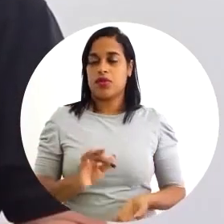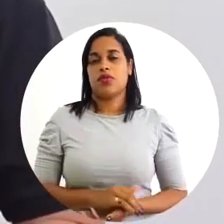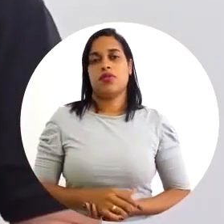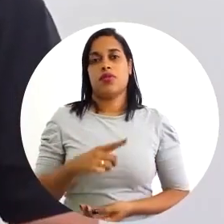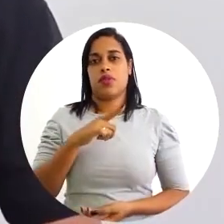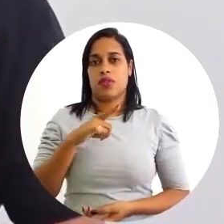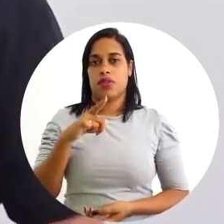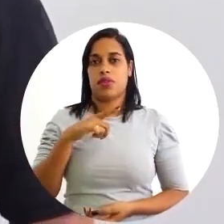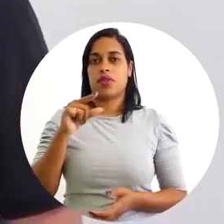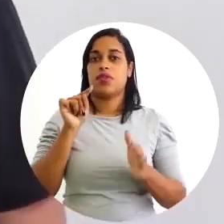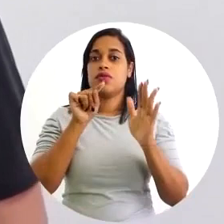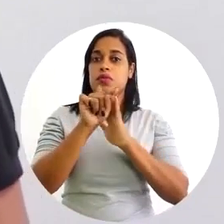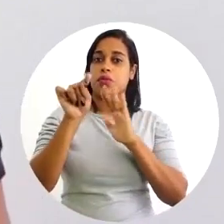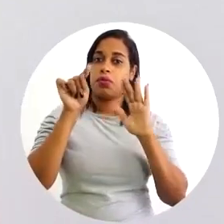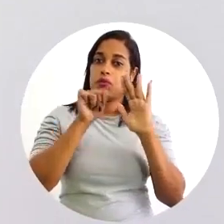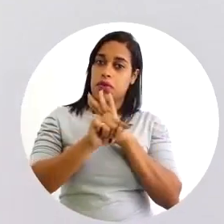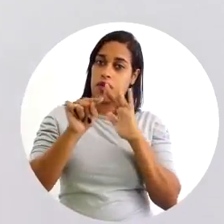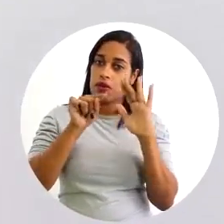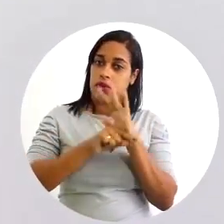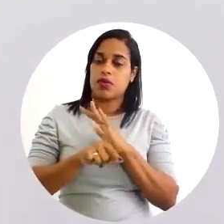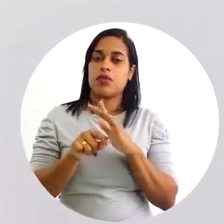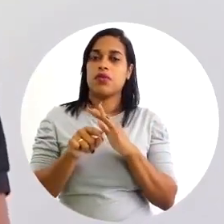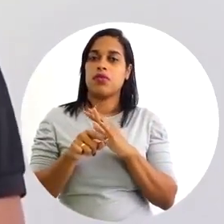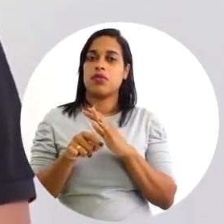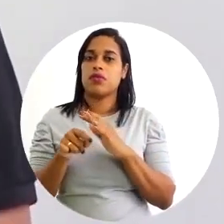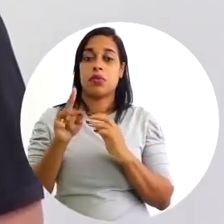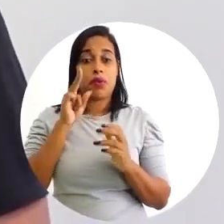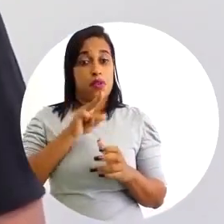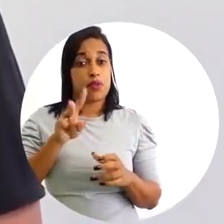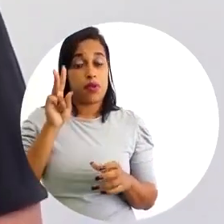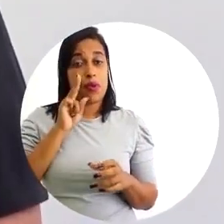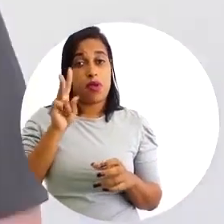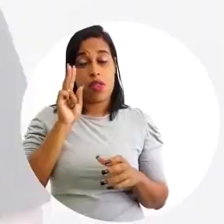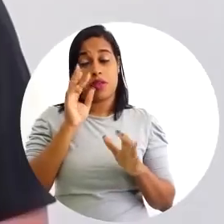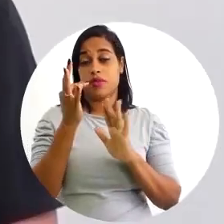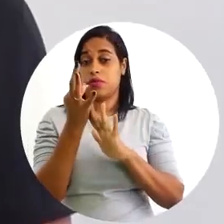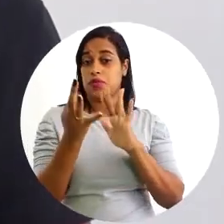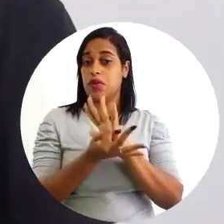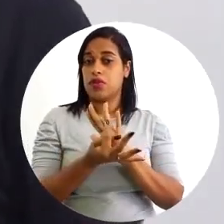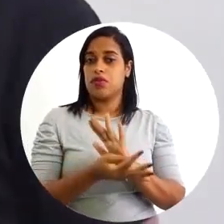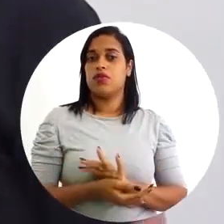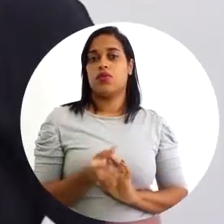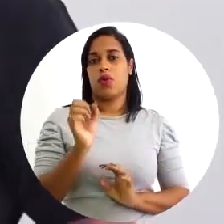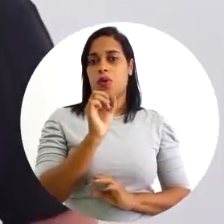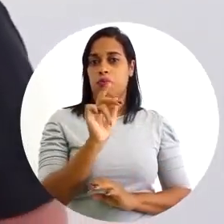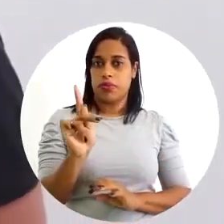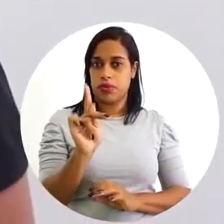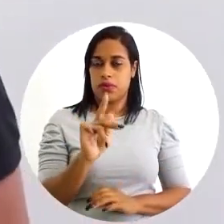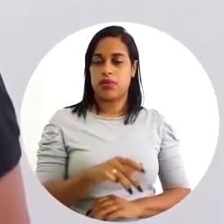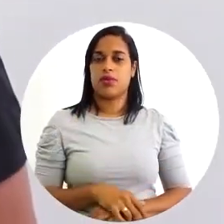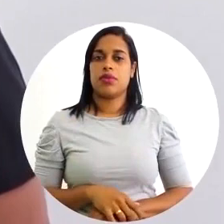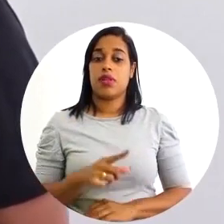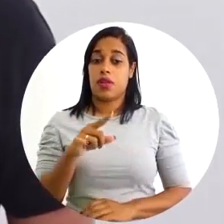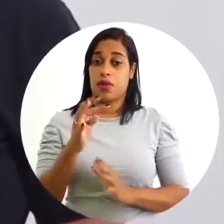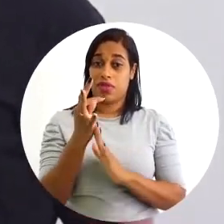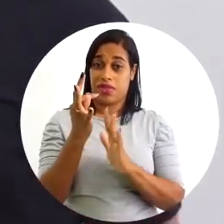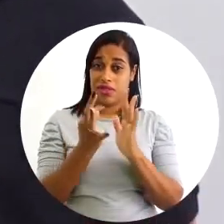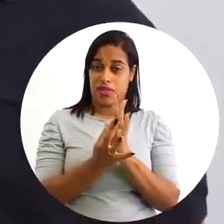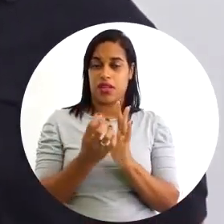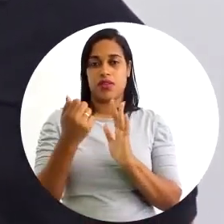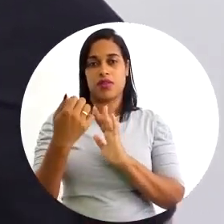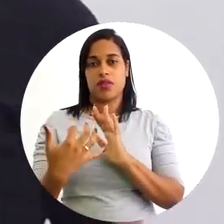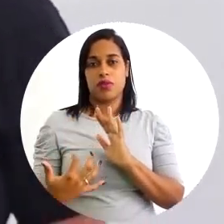E tem essas perguntas. Então a gente pode dar uma olhada direta no texto. Okay? O texto, ele fala